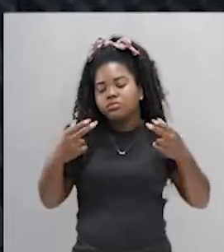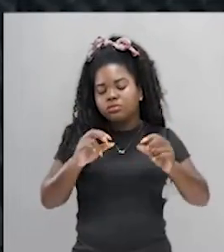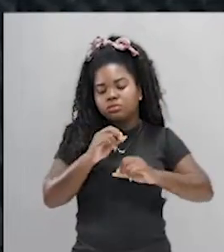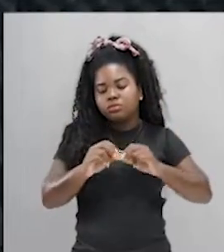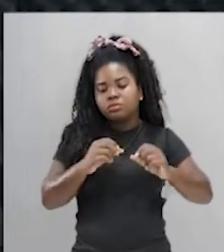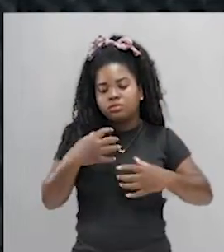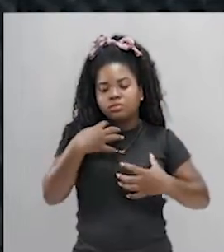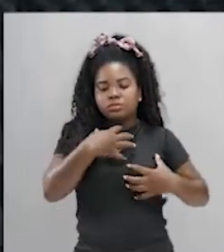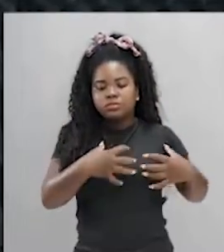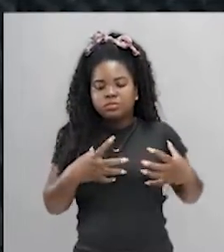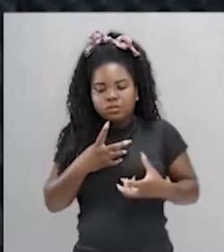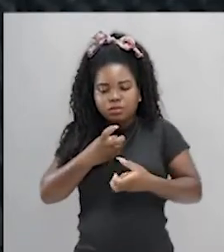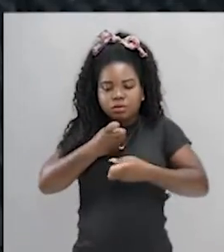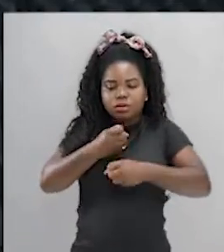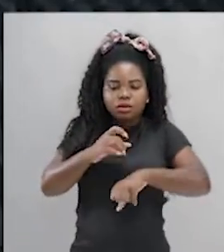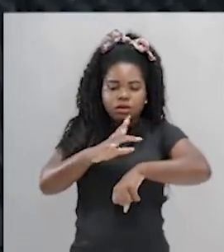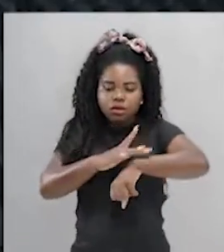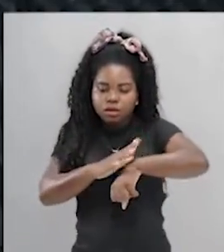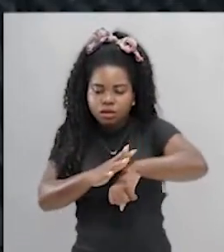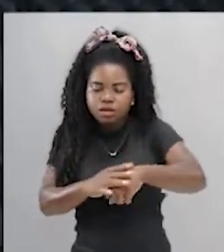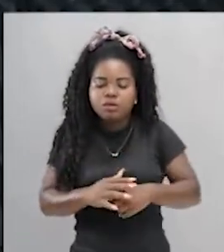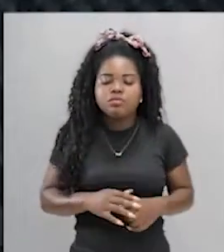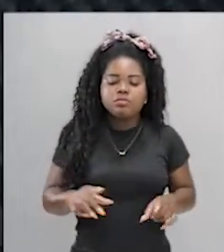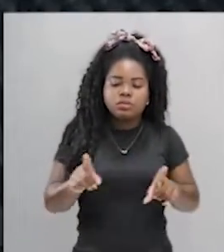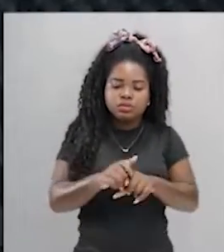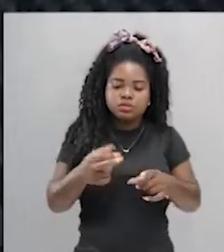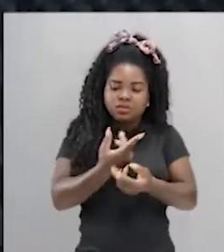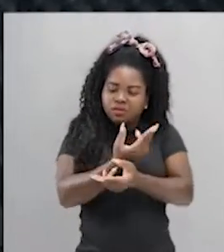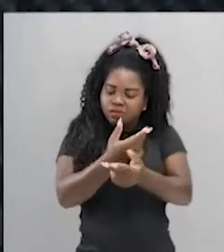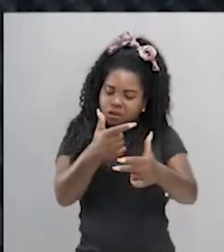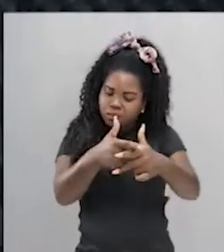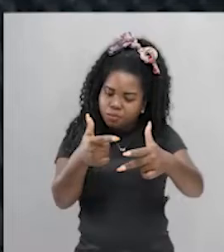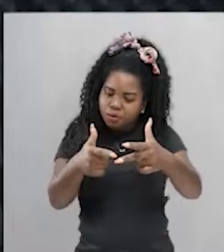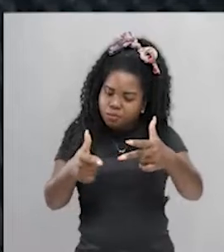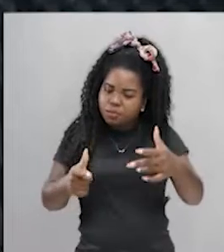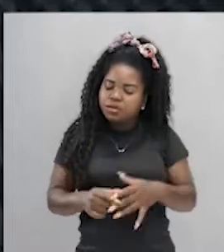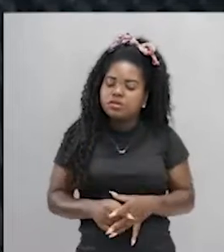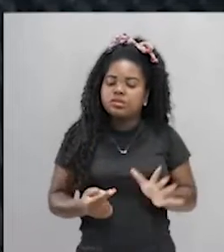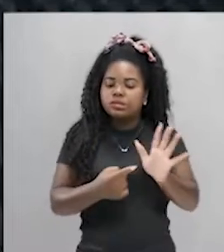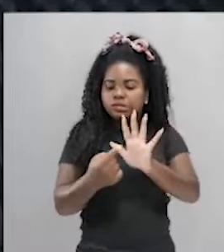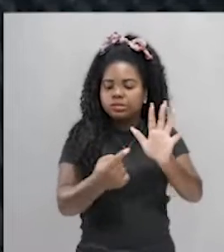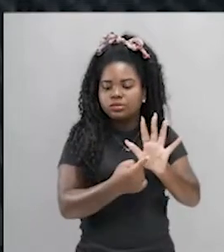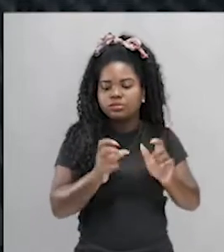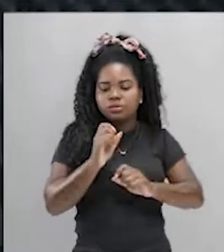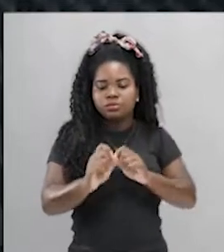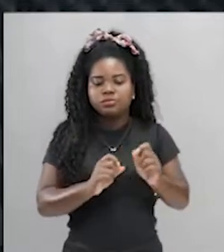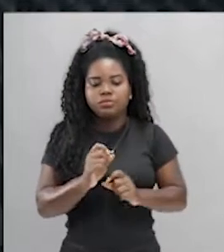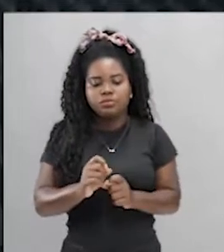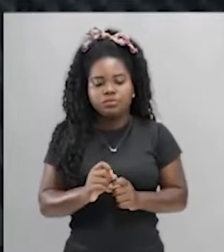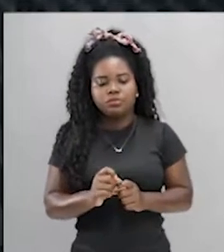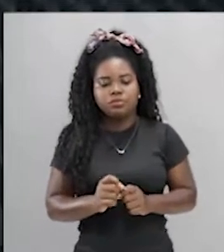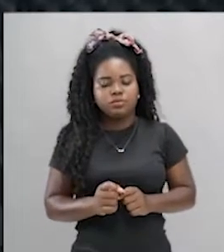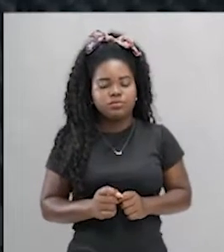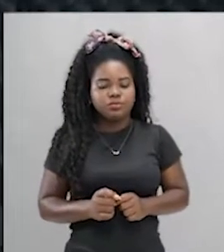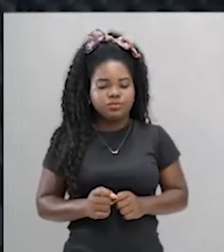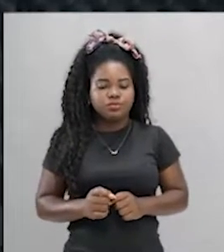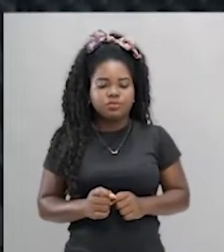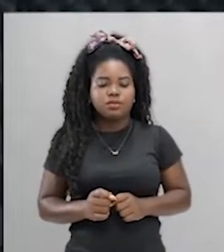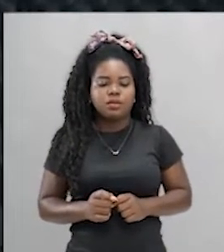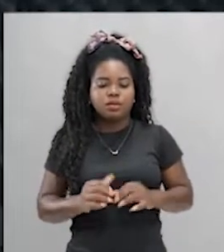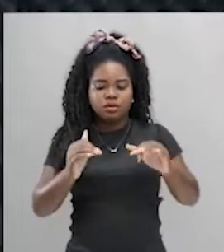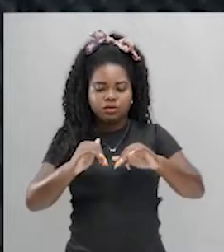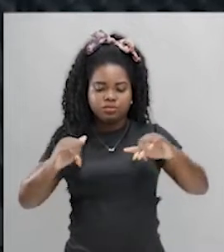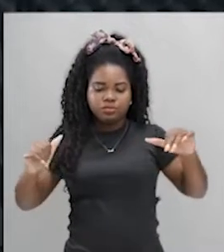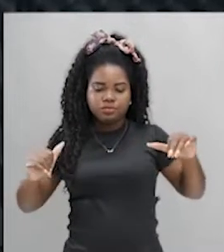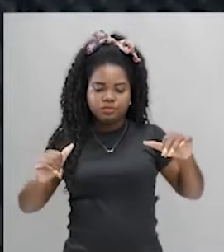amargura, e essa peste é uma metáfora de uma série de situações complicadas, é feita a imagem dessa carnificina, dessa essencial